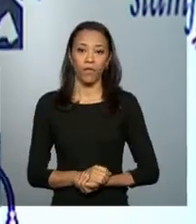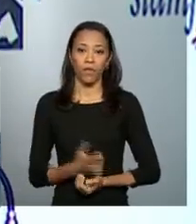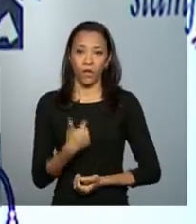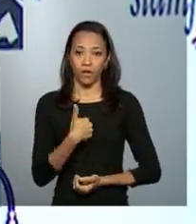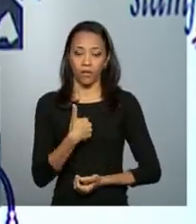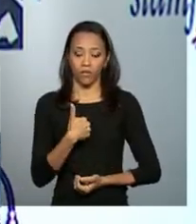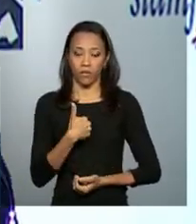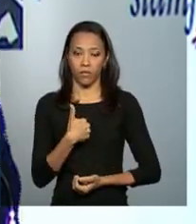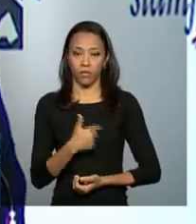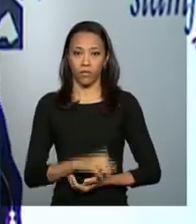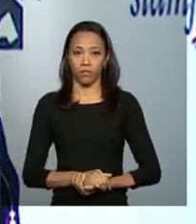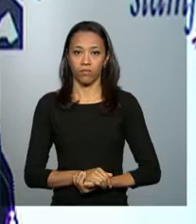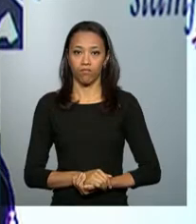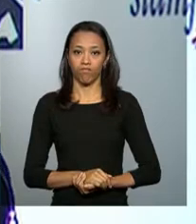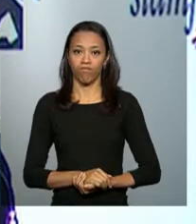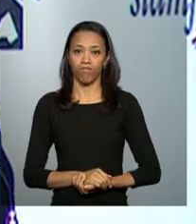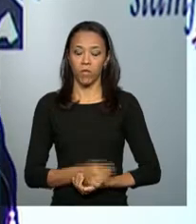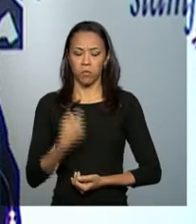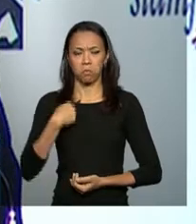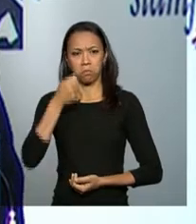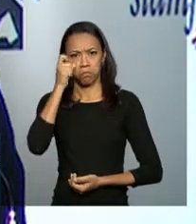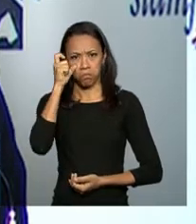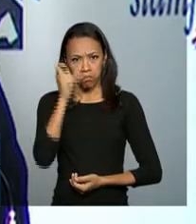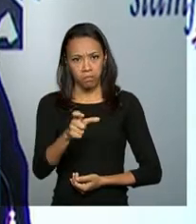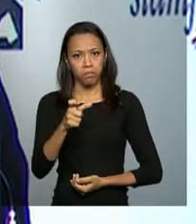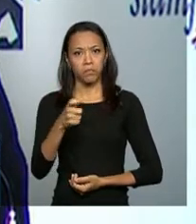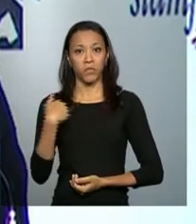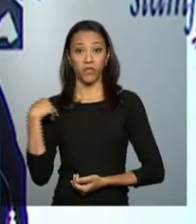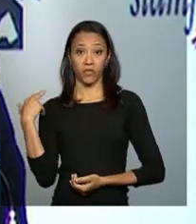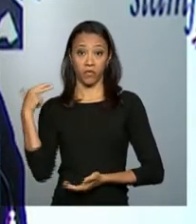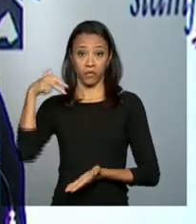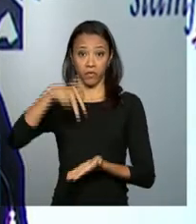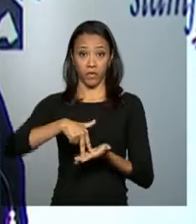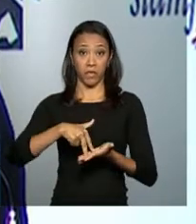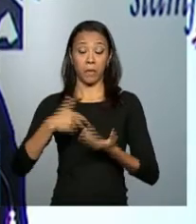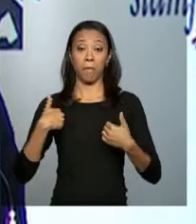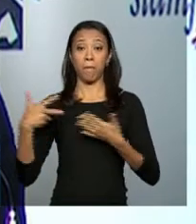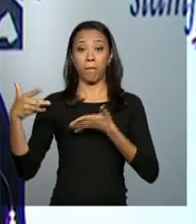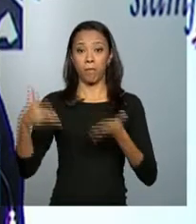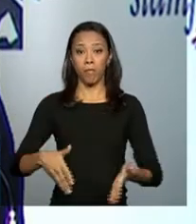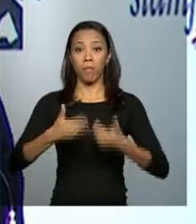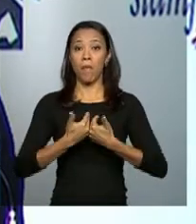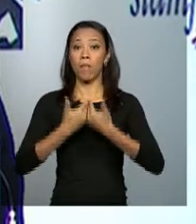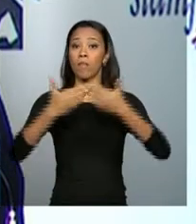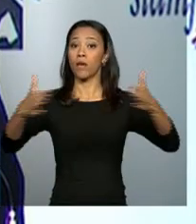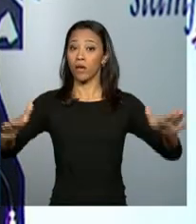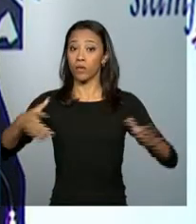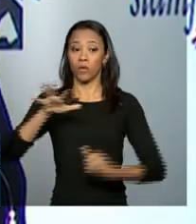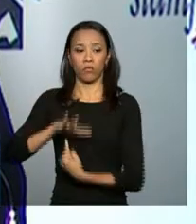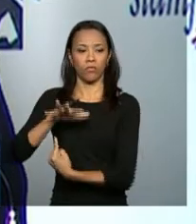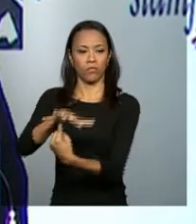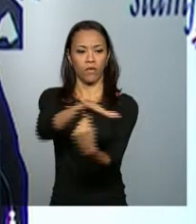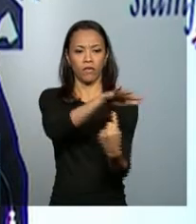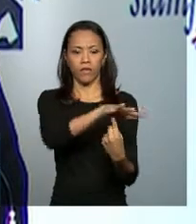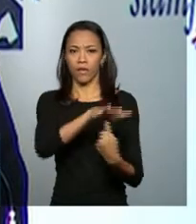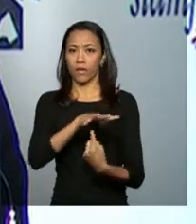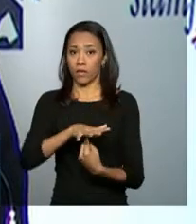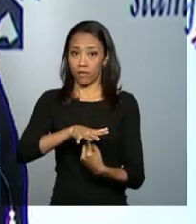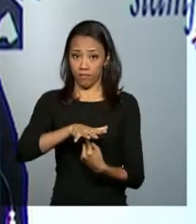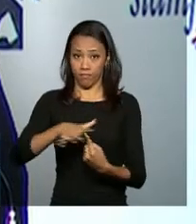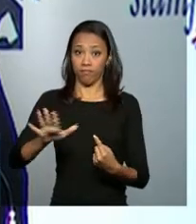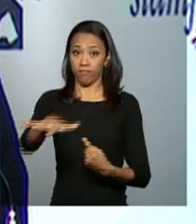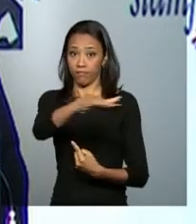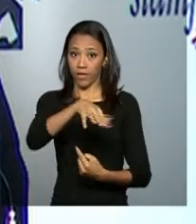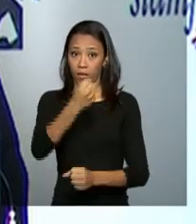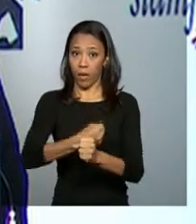tive imenso interesse em participar aqui da abertura do Salão Internacional da Construção,